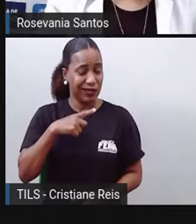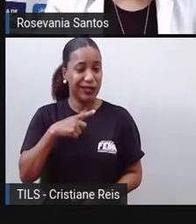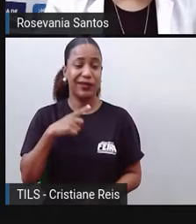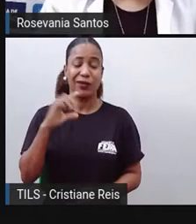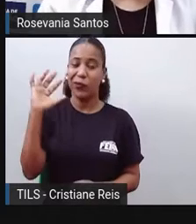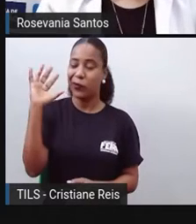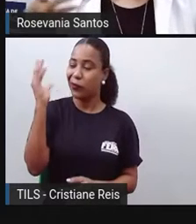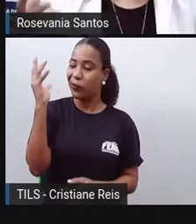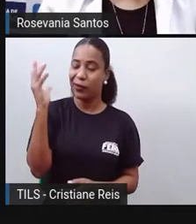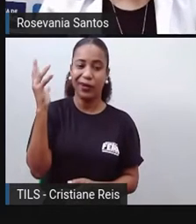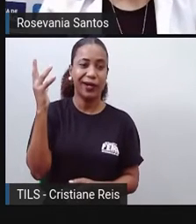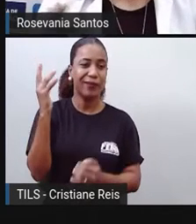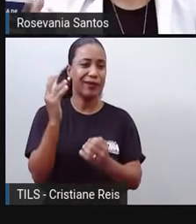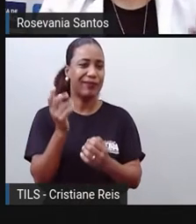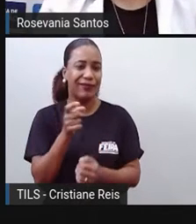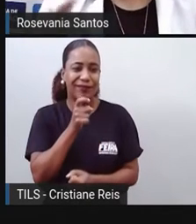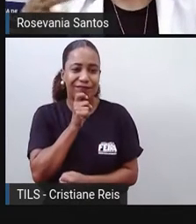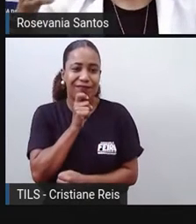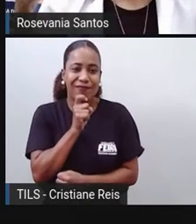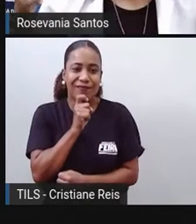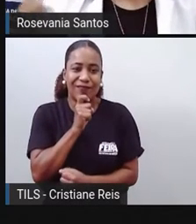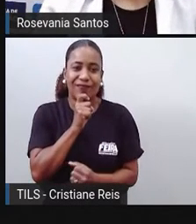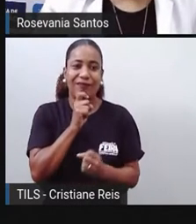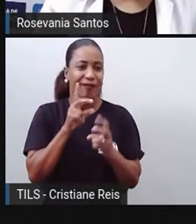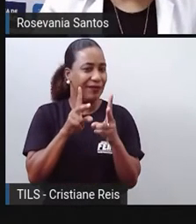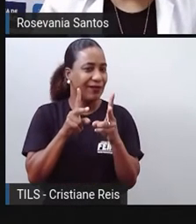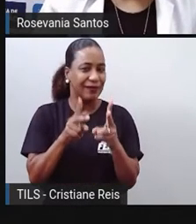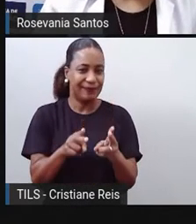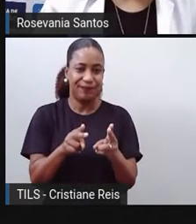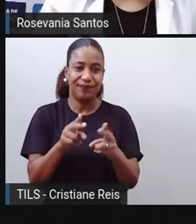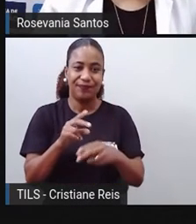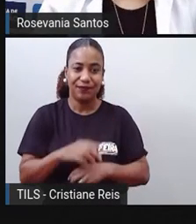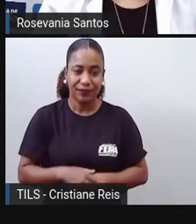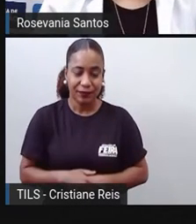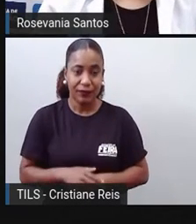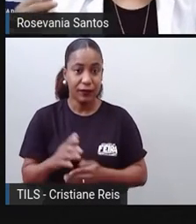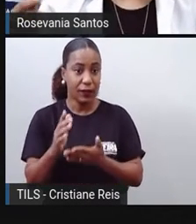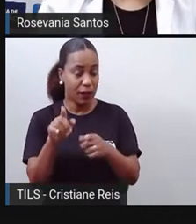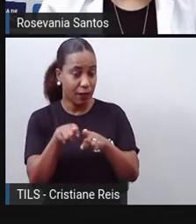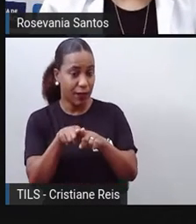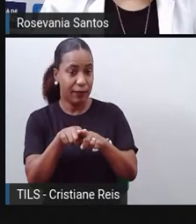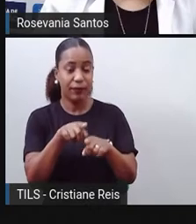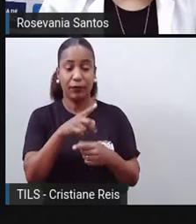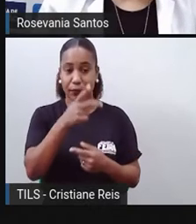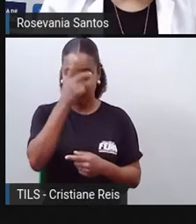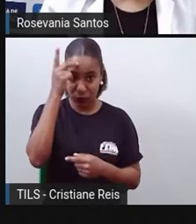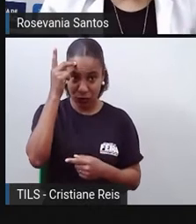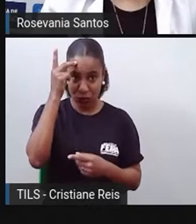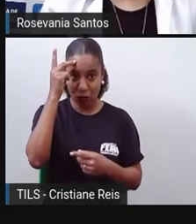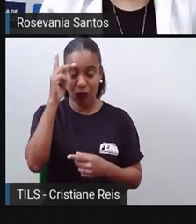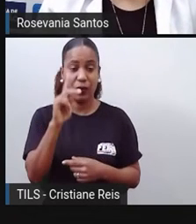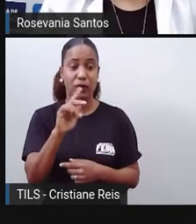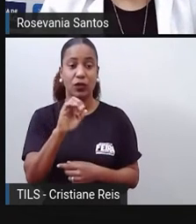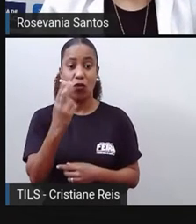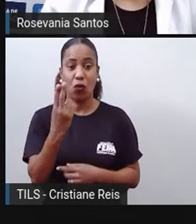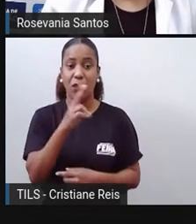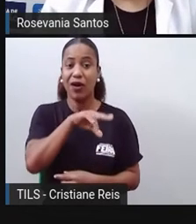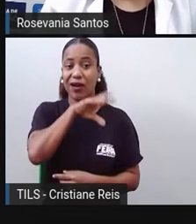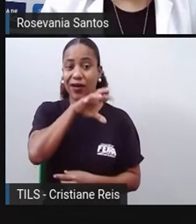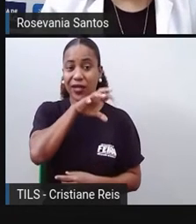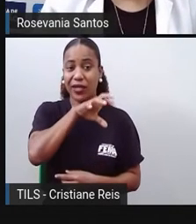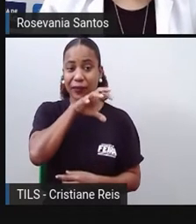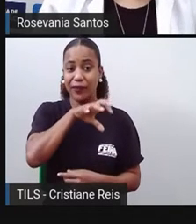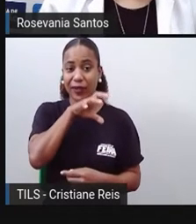vivem no Polo Norte, adaptada a esse clima totalmente extremo, até de certa forma hostil, que se você não tiver um